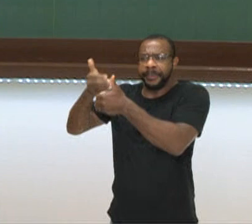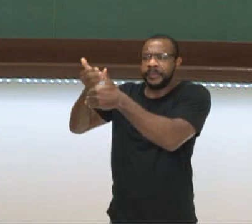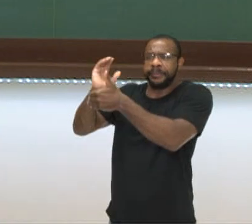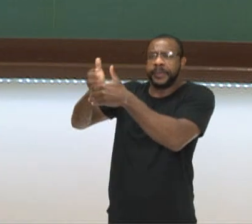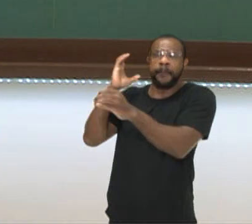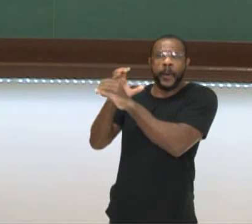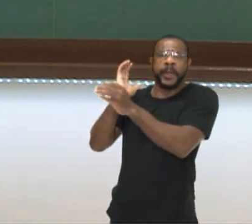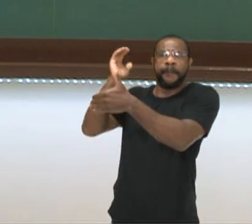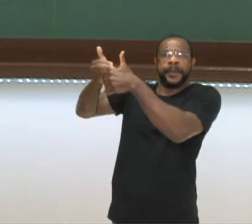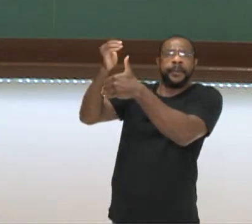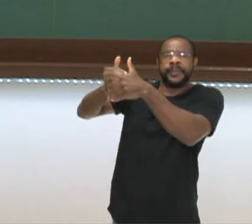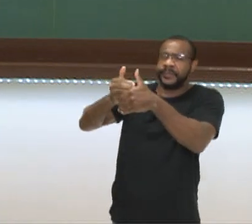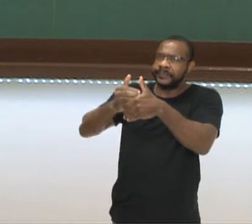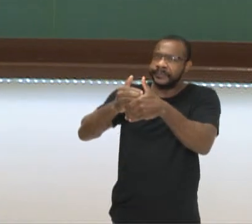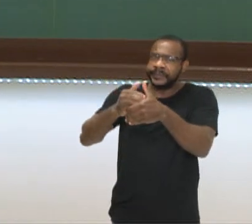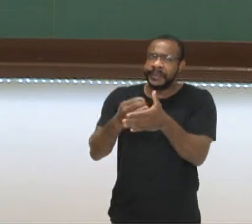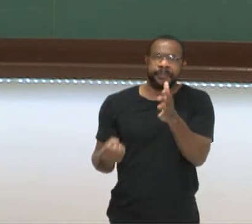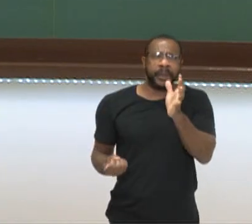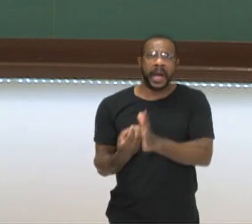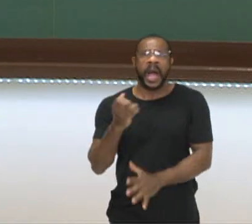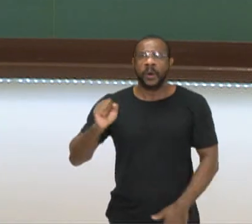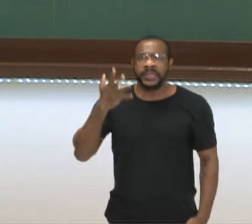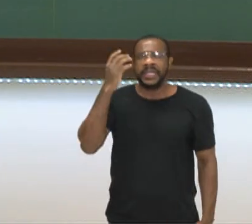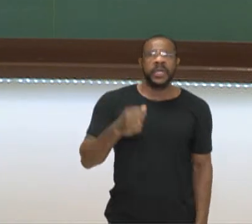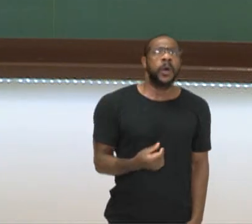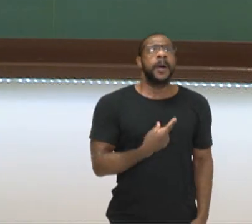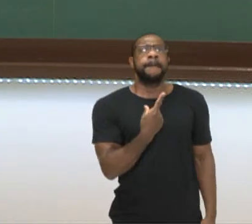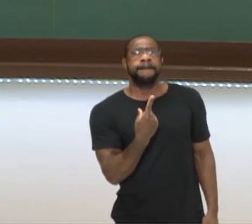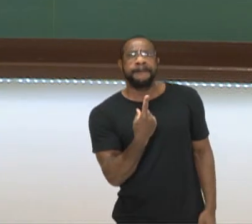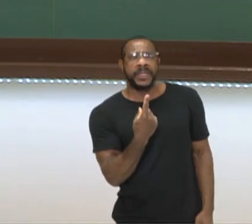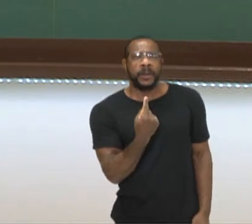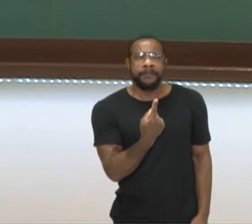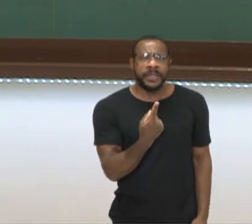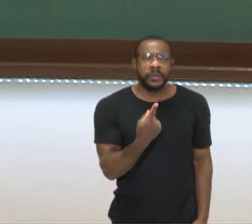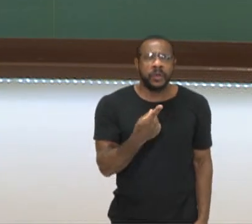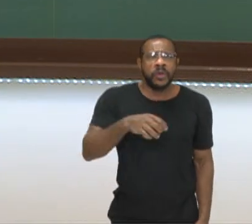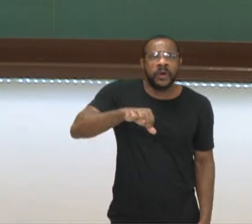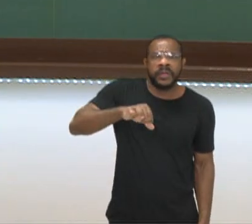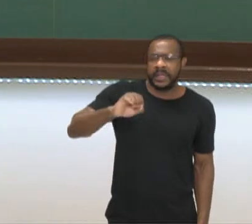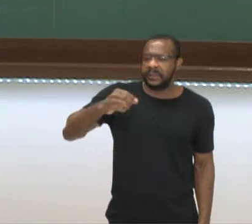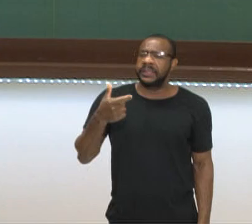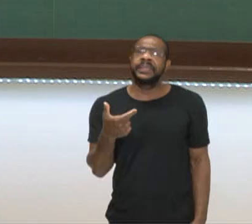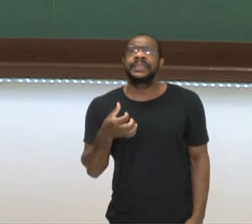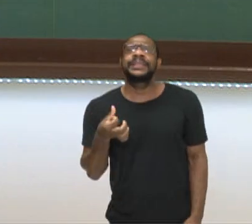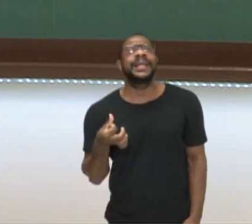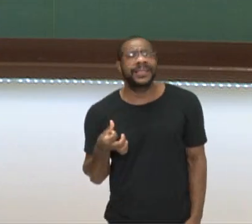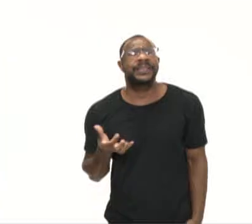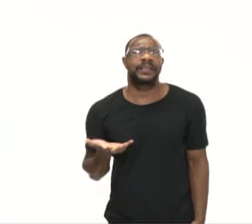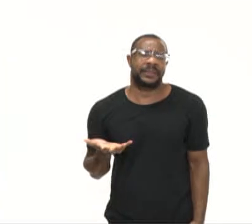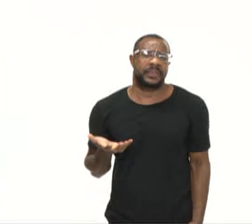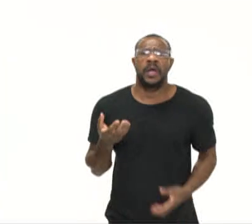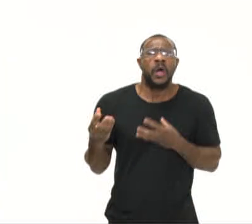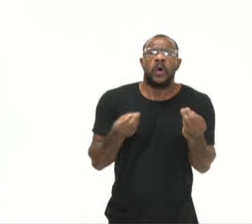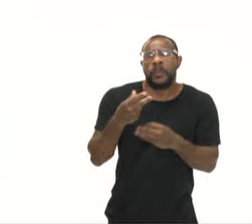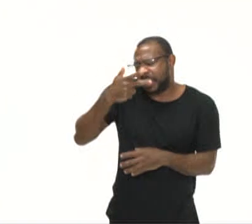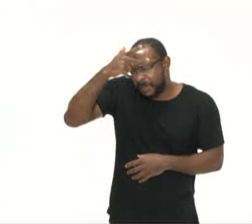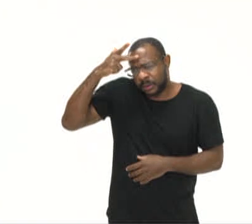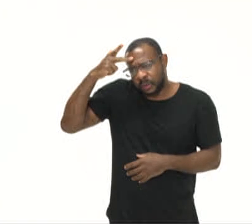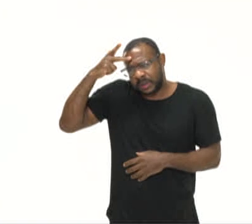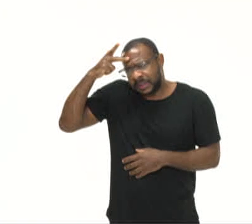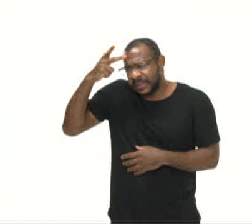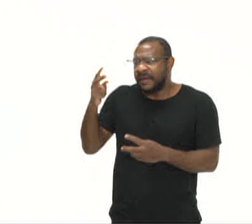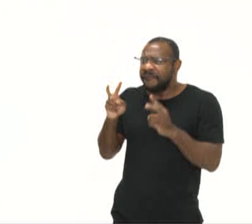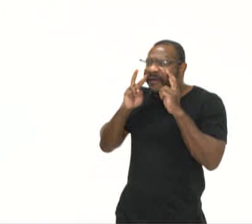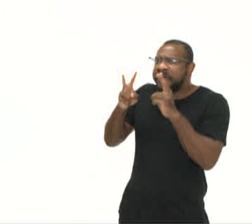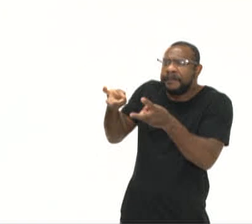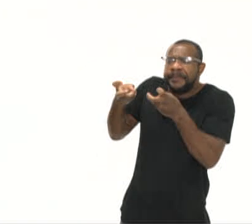1806 pelo imperador Napoleão Bonaparte. Como é que as nações vão encarar tudo isso? E olha só, a gente vai ver